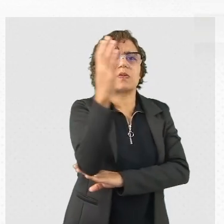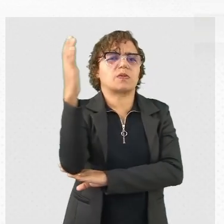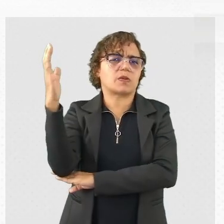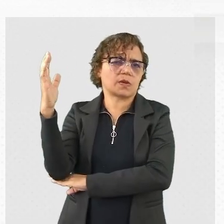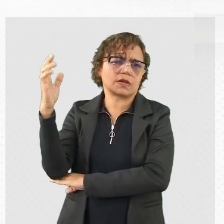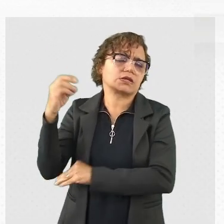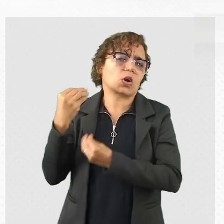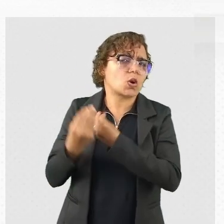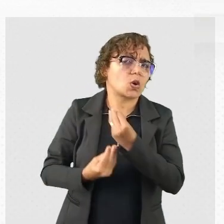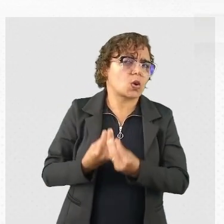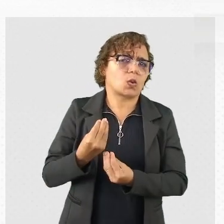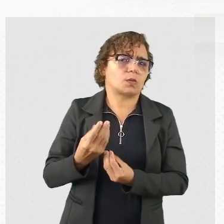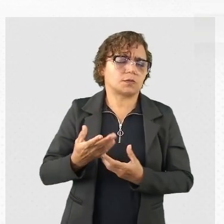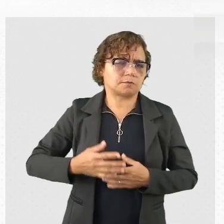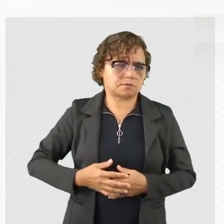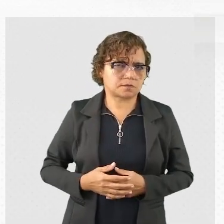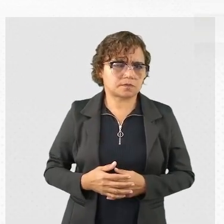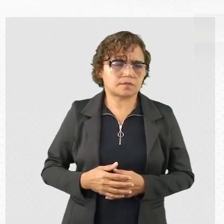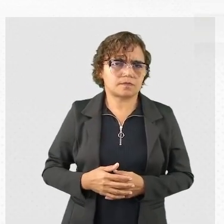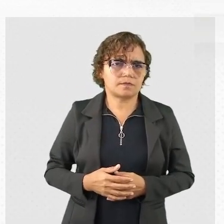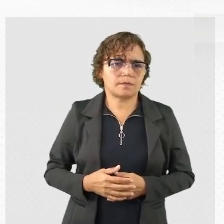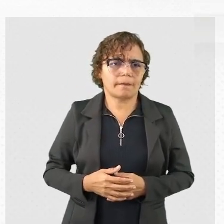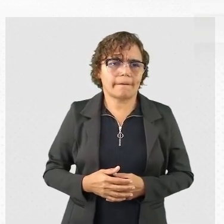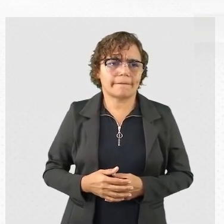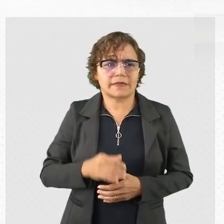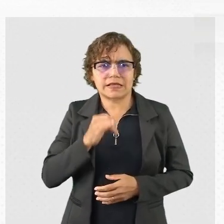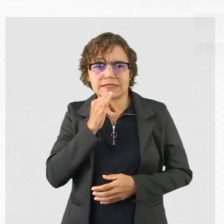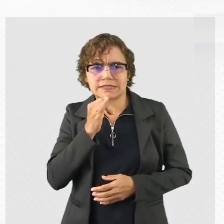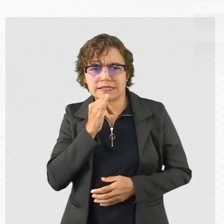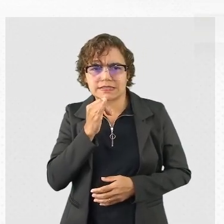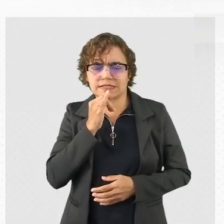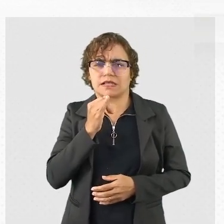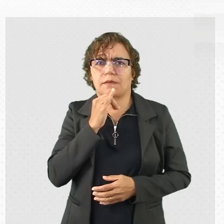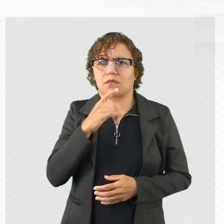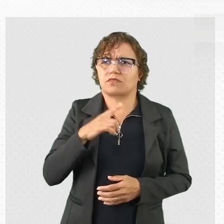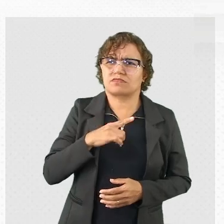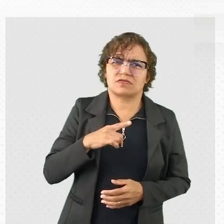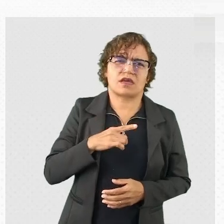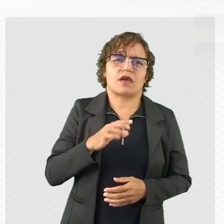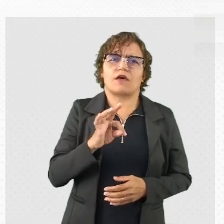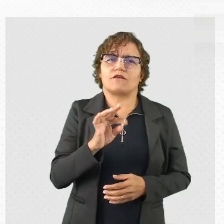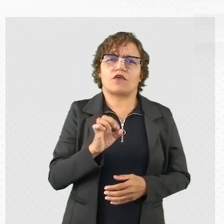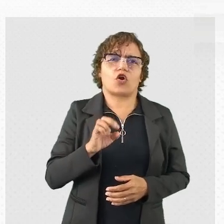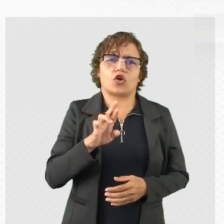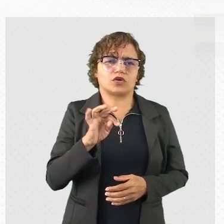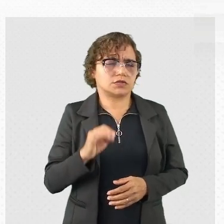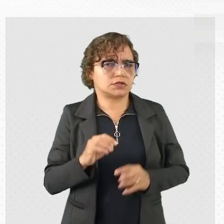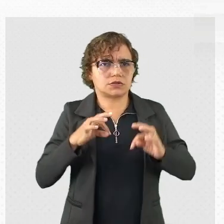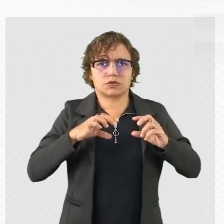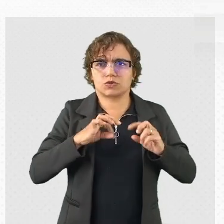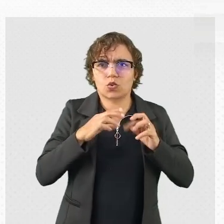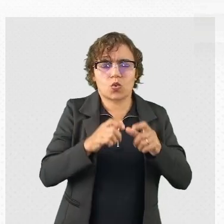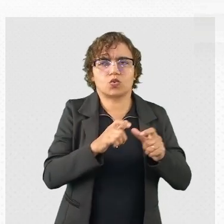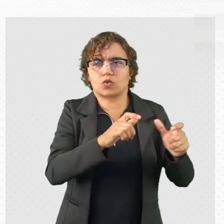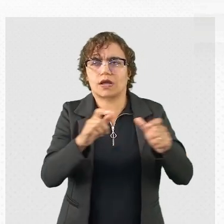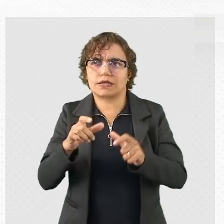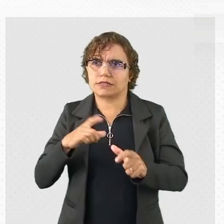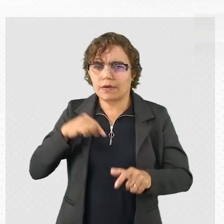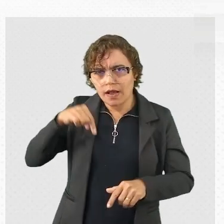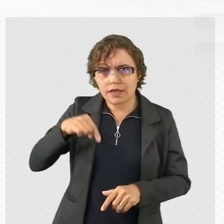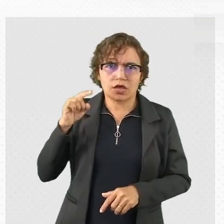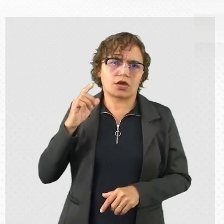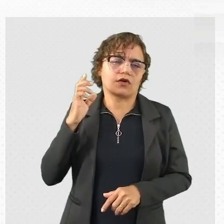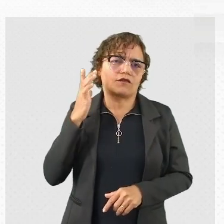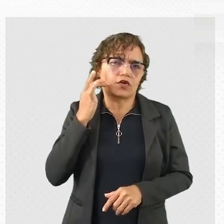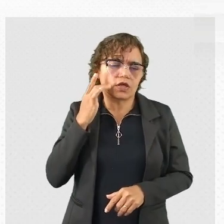não dá para ter fortes em todos os lugares. Você tinha em alguns, o Forte de Fortaleza, aqui no Maranhão você tem um